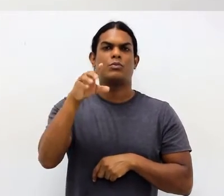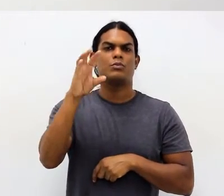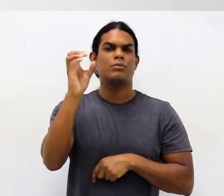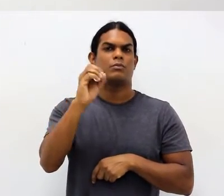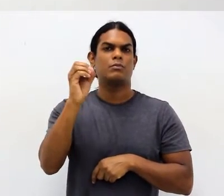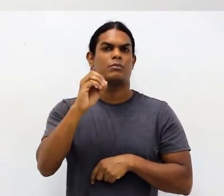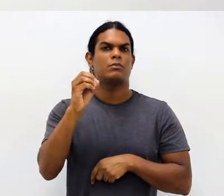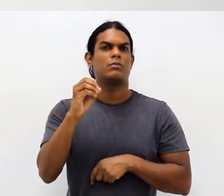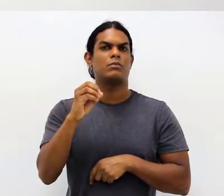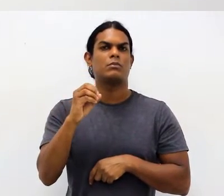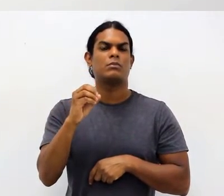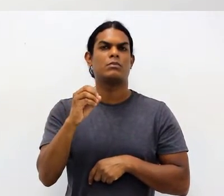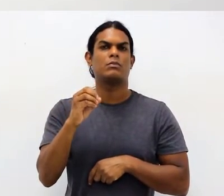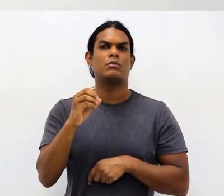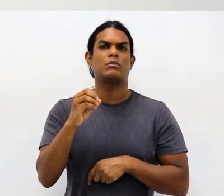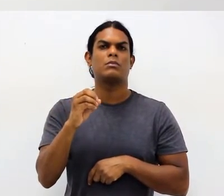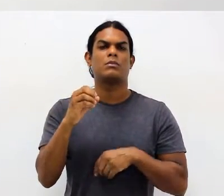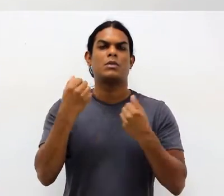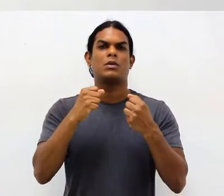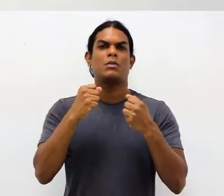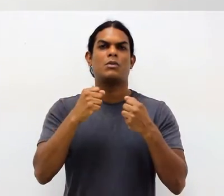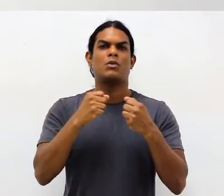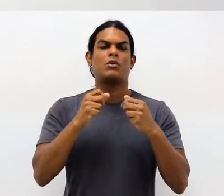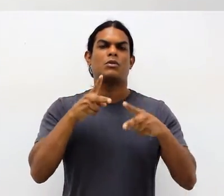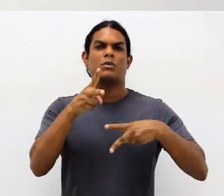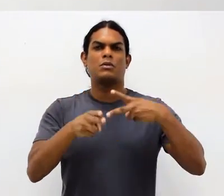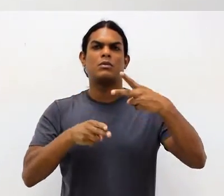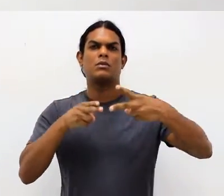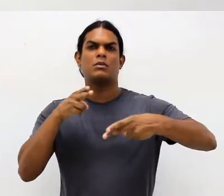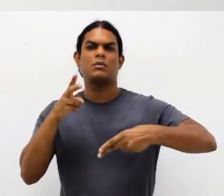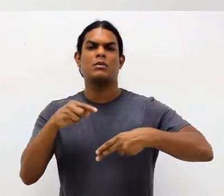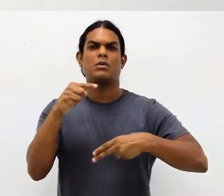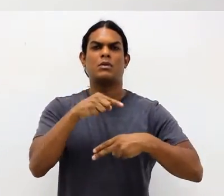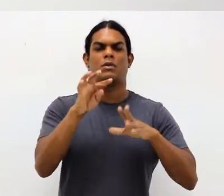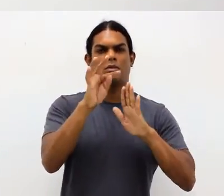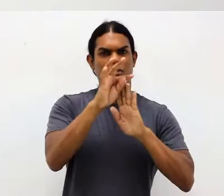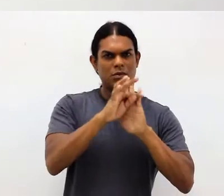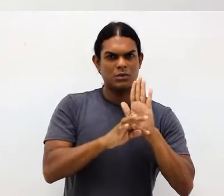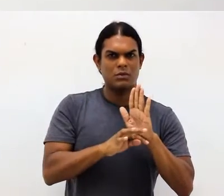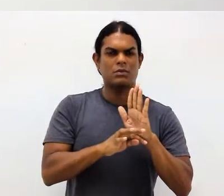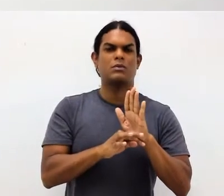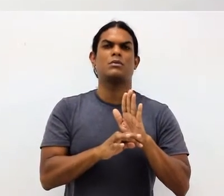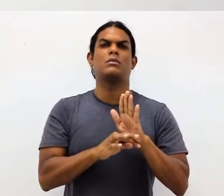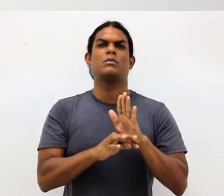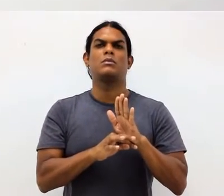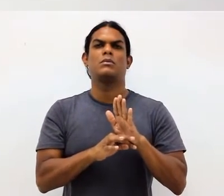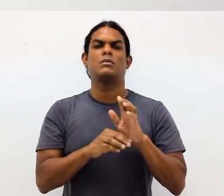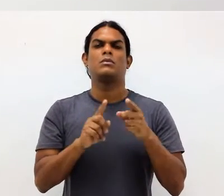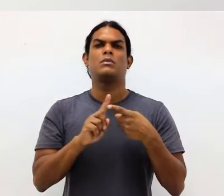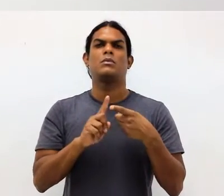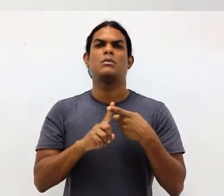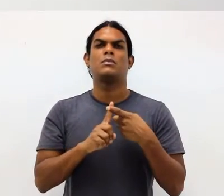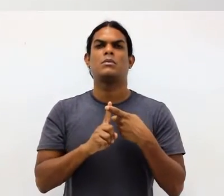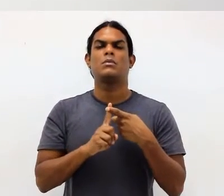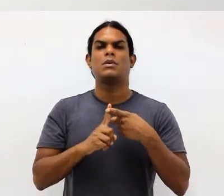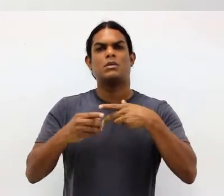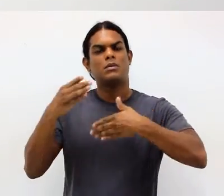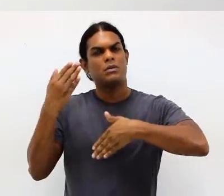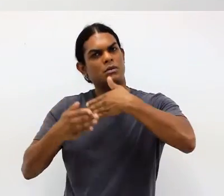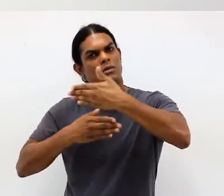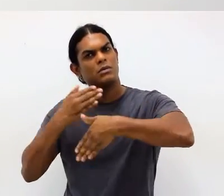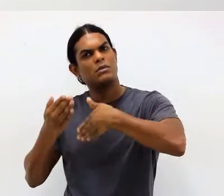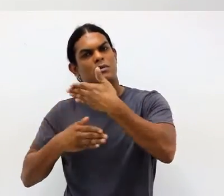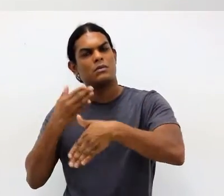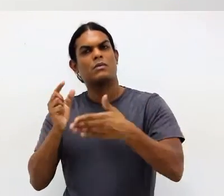plataforma, ou seja, não é um espaço parado, fixo, você vai poder alterar, mexer. Entre outras, a regra mais importante